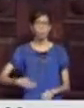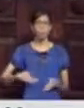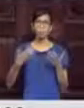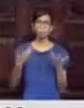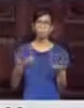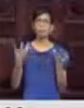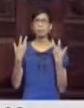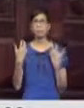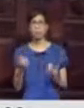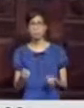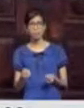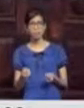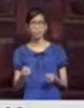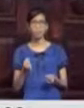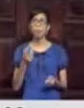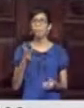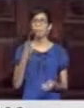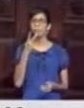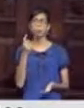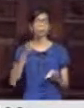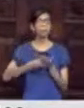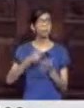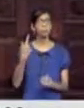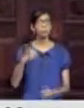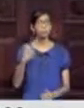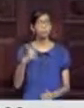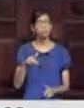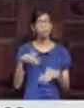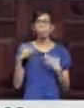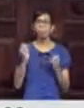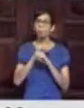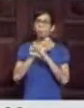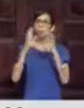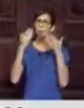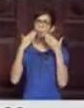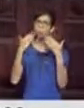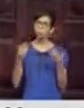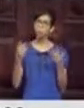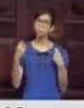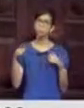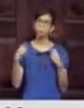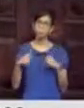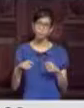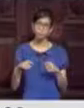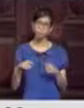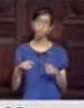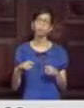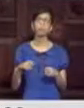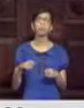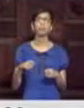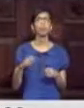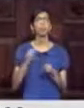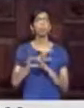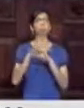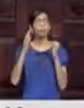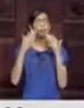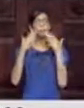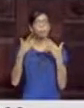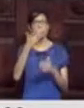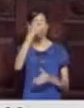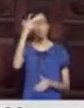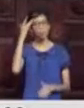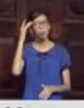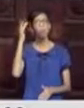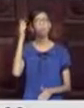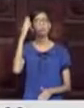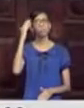medida, diz que não tem como pagar, então jogue transparência sobre os números. Jogue transparência para que a população